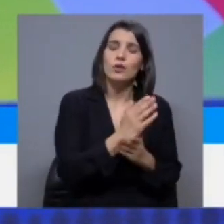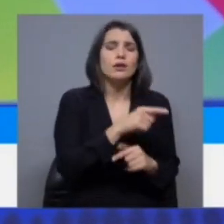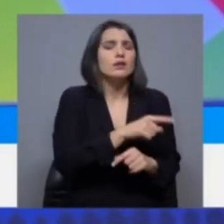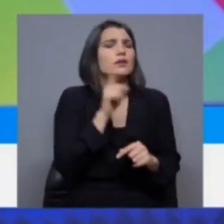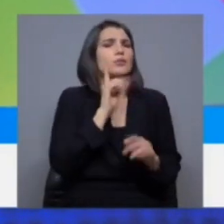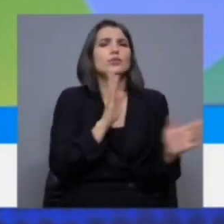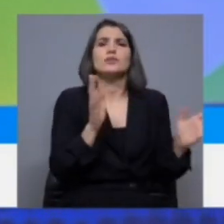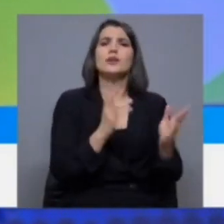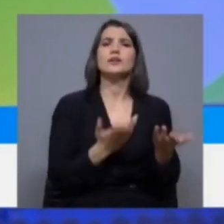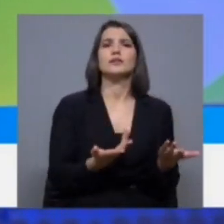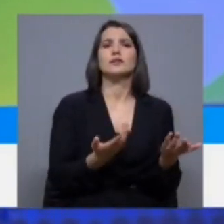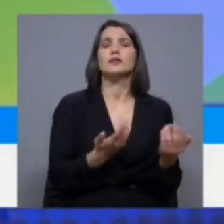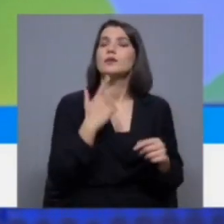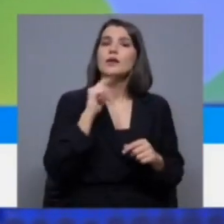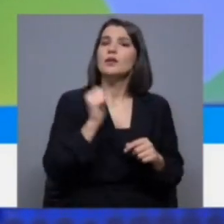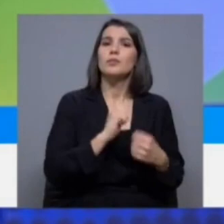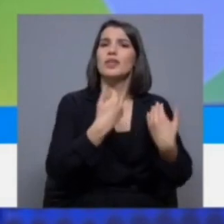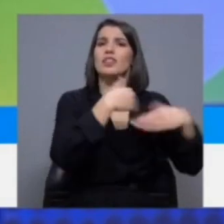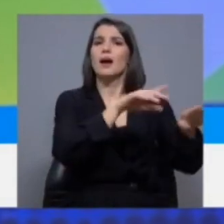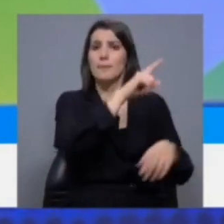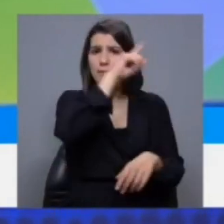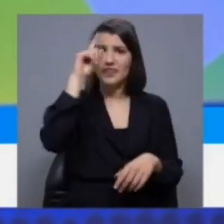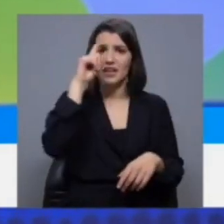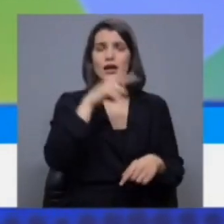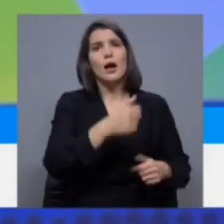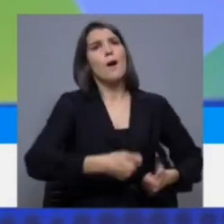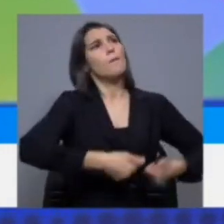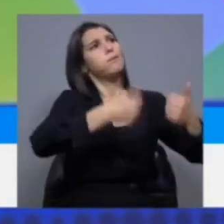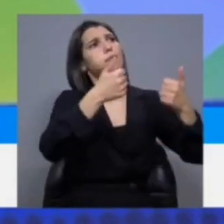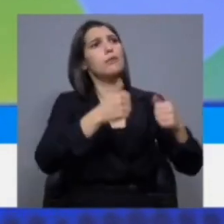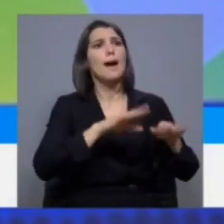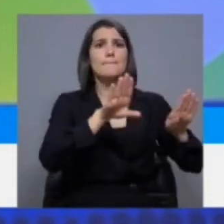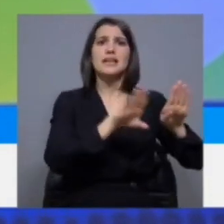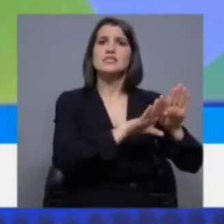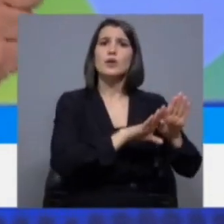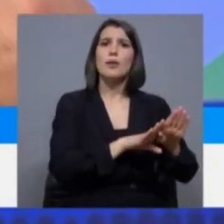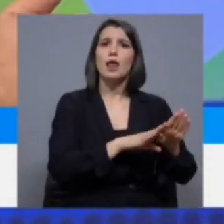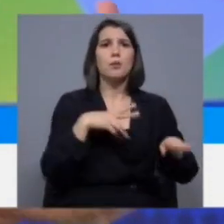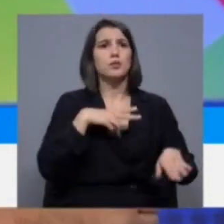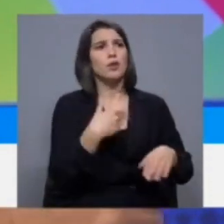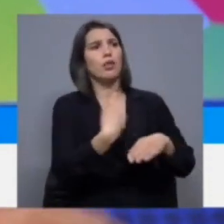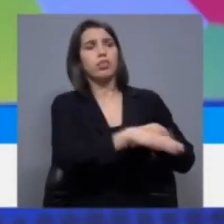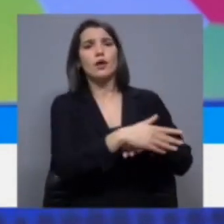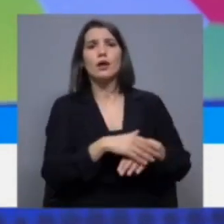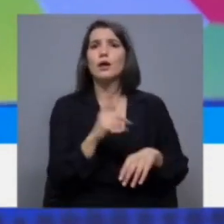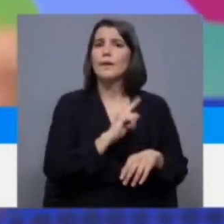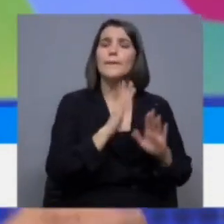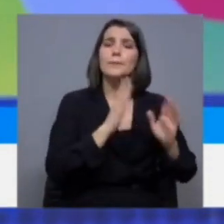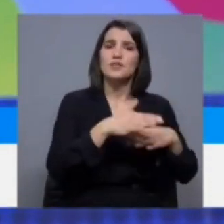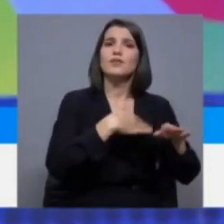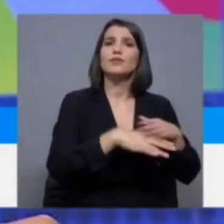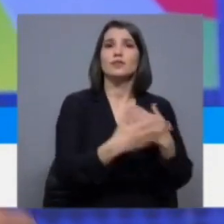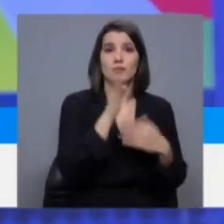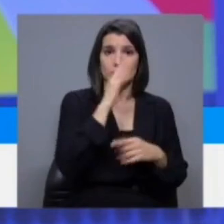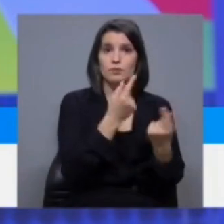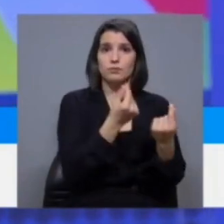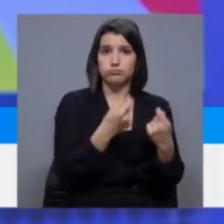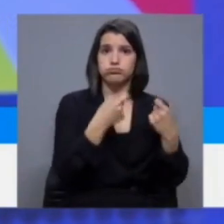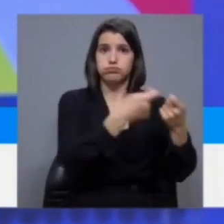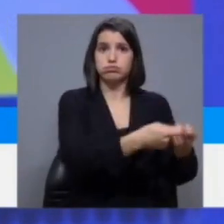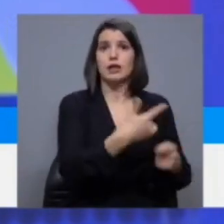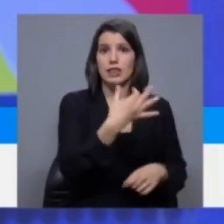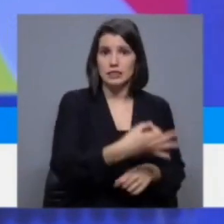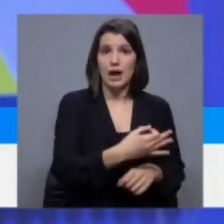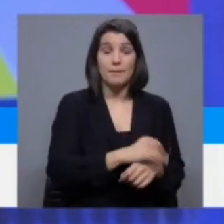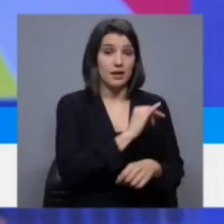é inevitável não podemos Oi comadre estou no centro mesmo então é que temos agora uma coisa agora vamos ver se houver dinheiro emprego